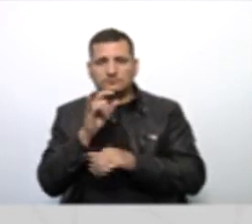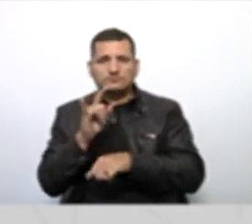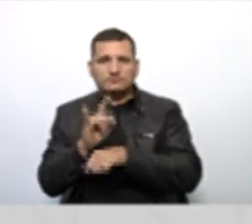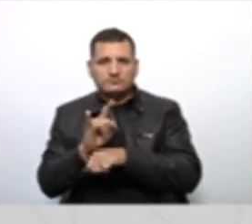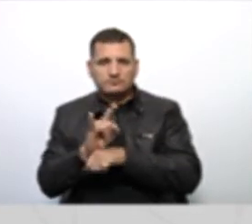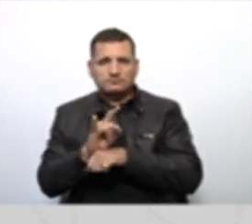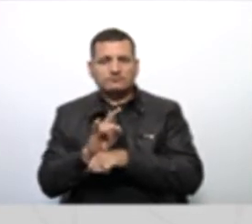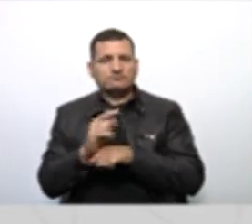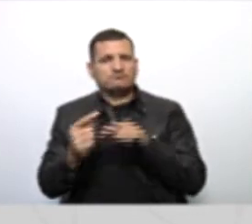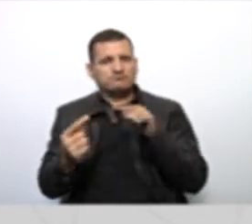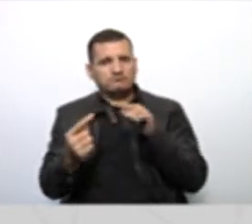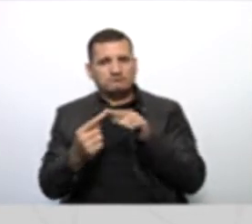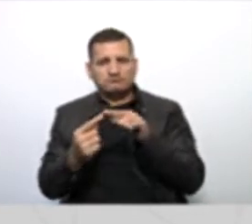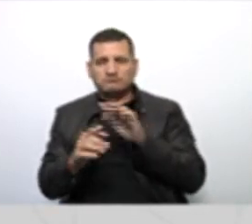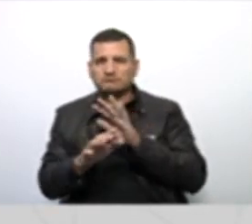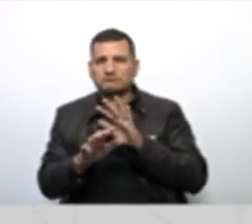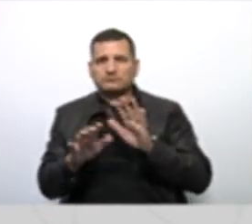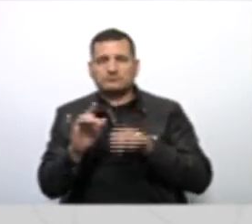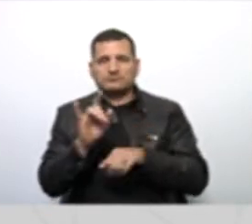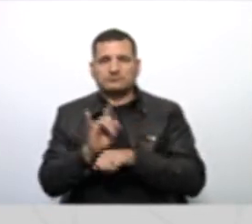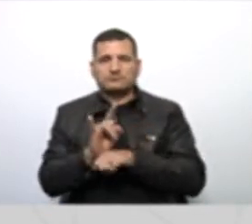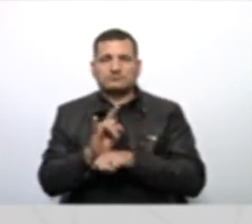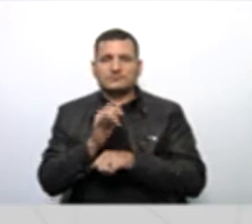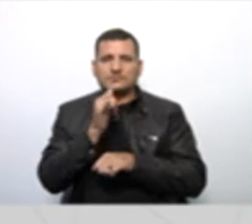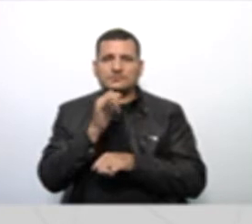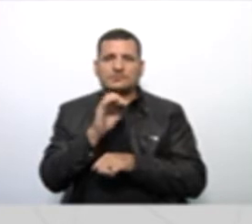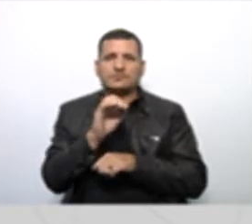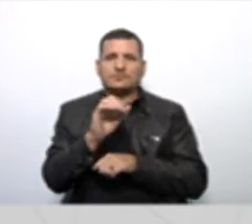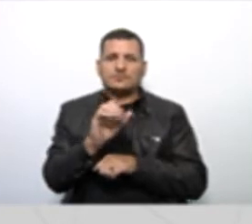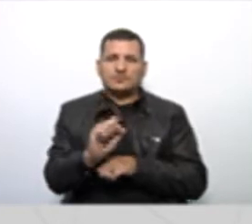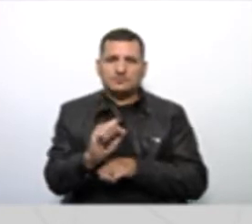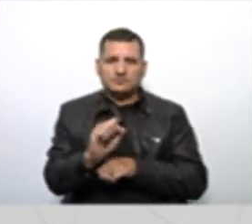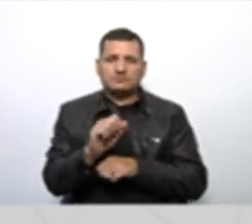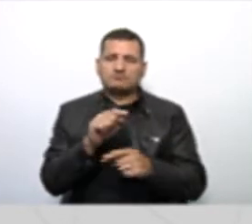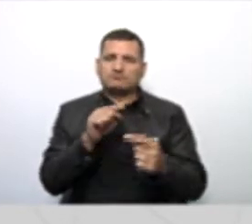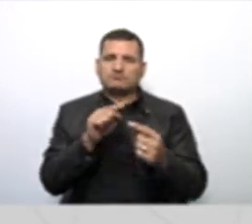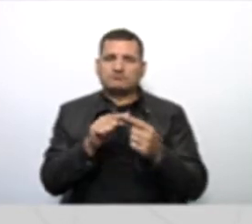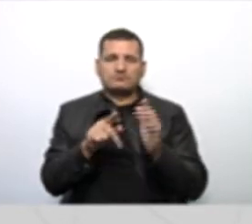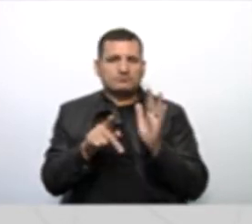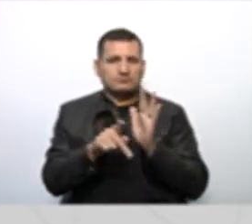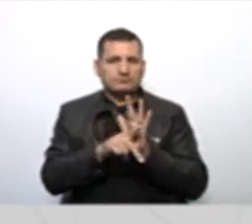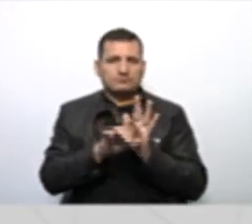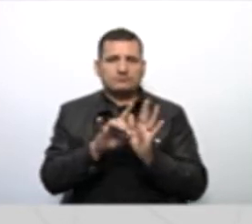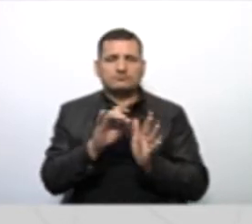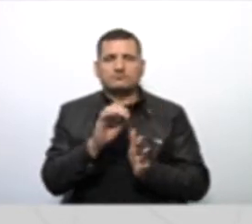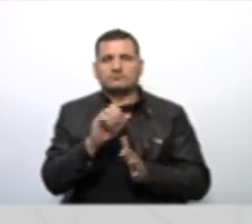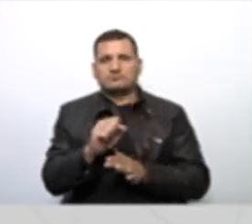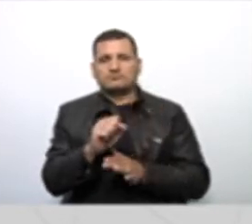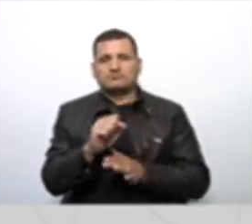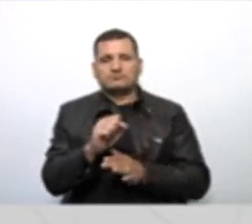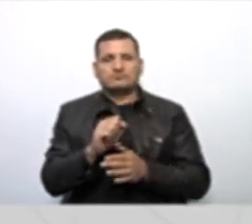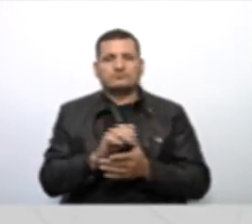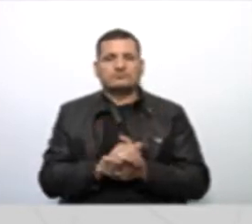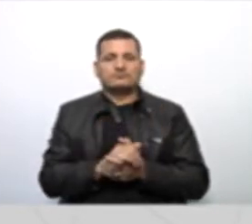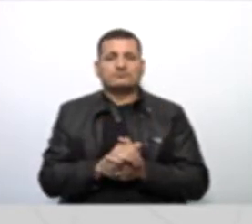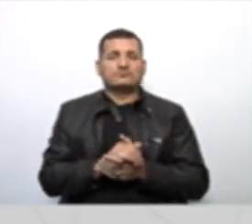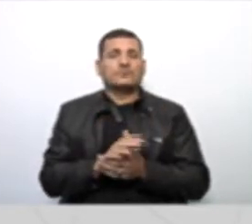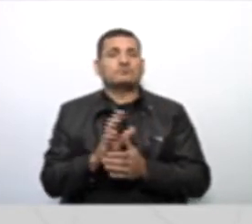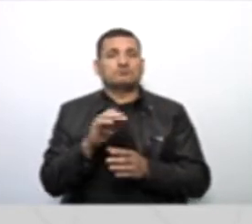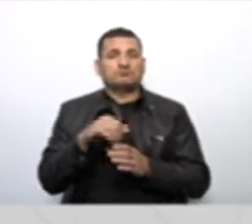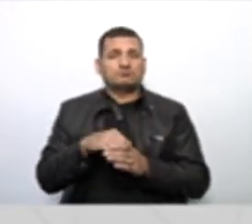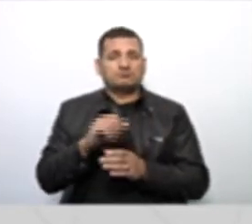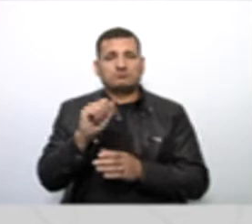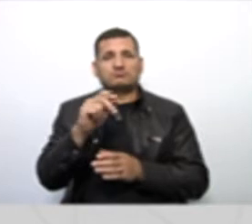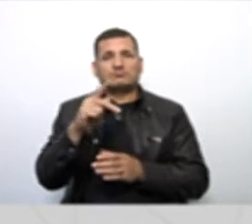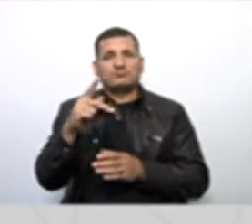é específico para Android. Se ele foi desenvolvido para iOS, ele é específico para iOS. Que você encontra nos App Store.